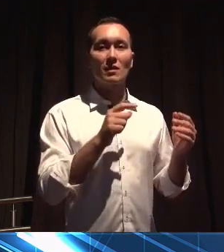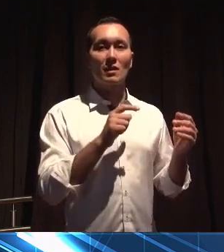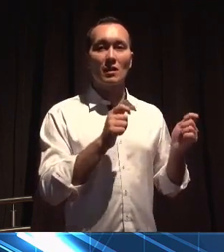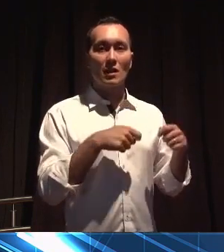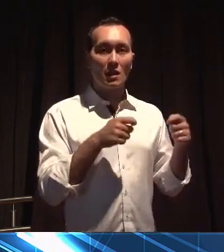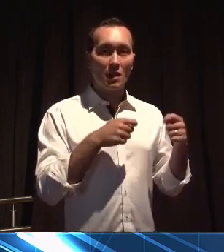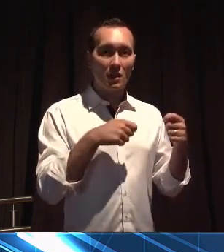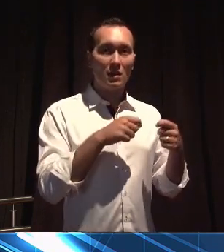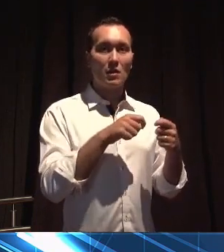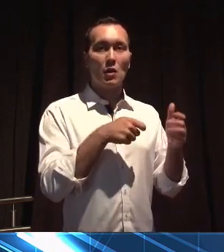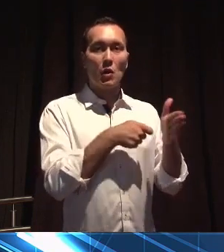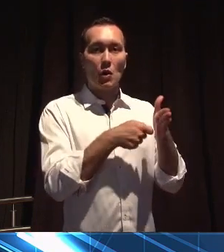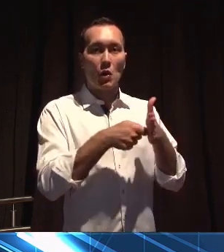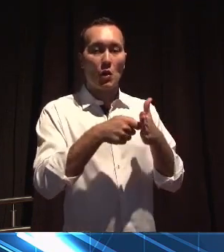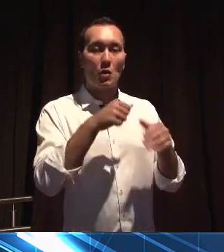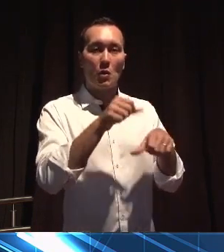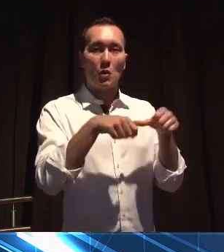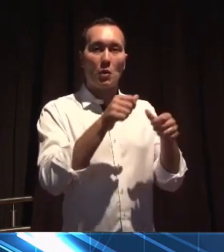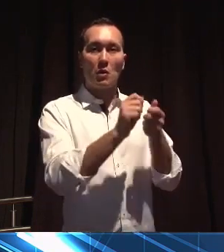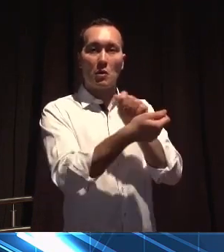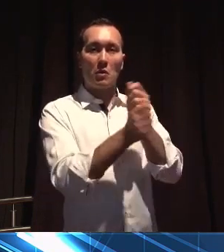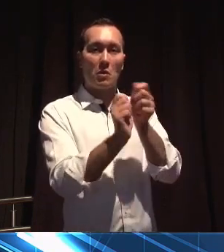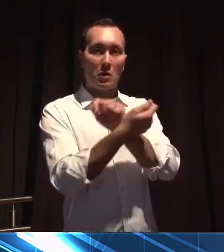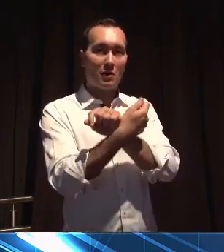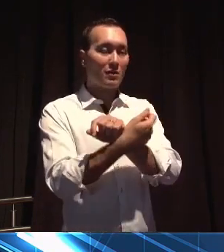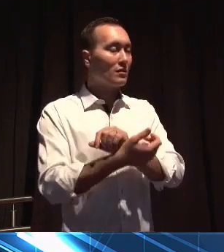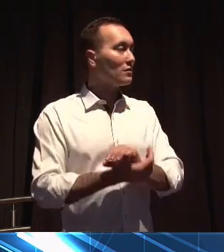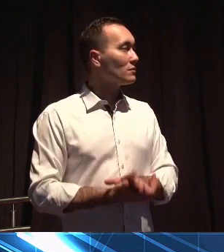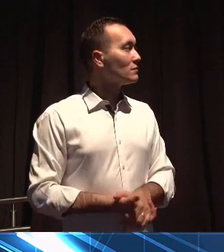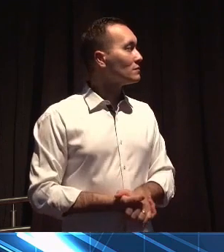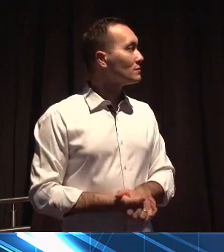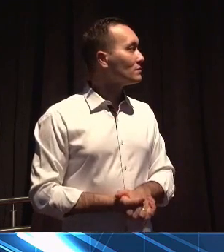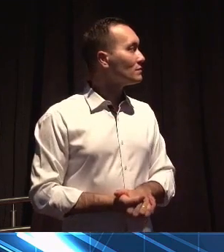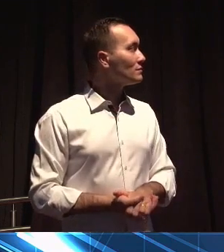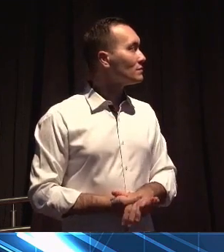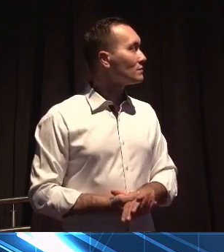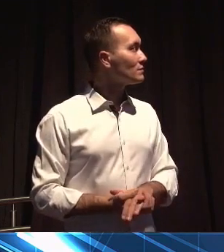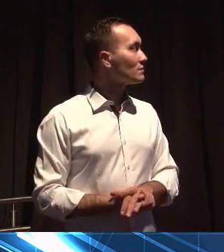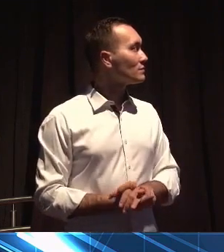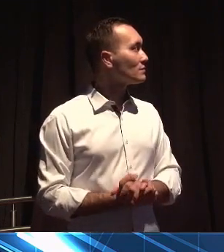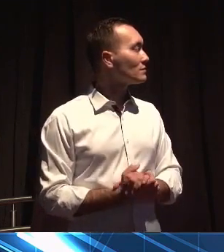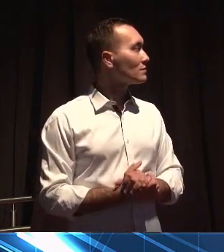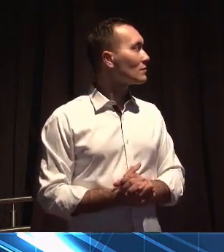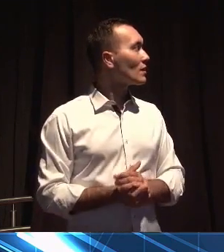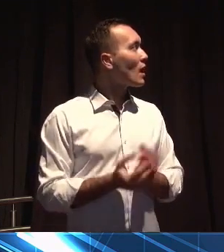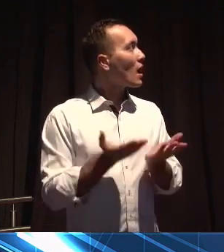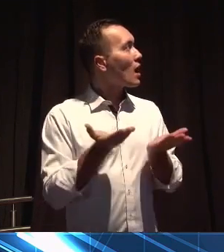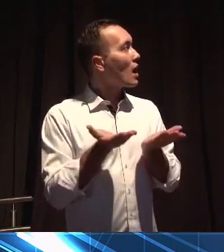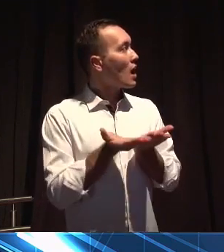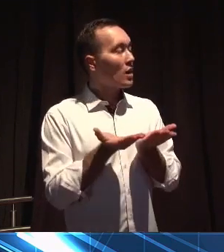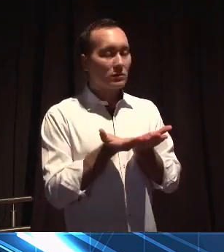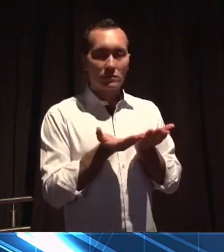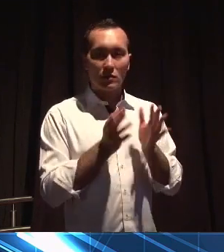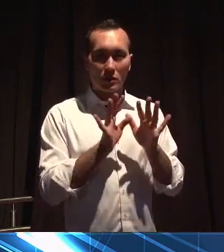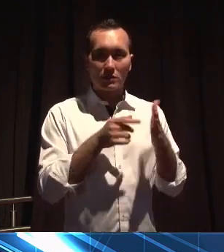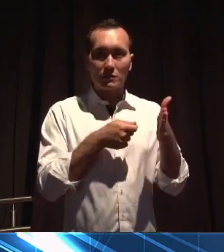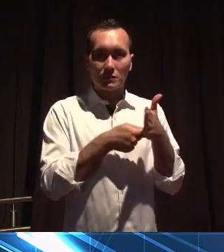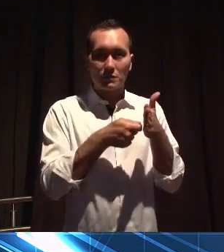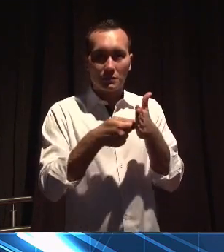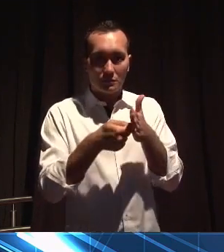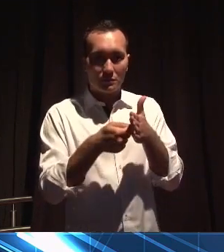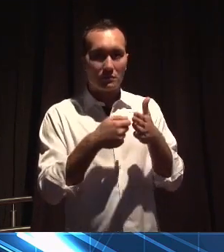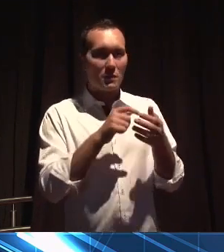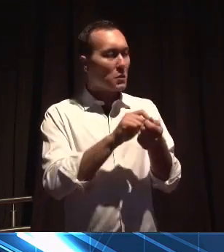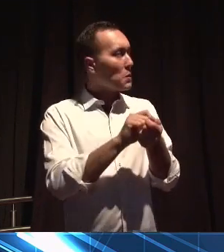USB pro meu código beleza Será que dá para fazer isso então vamos pensar assim ó eu tenho essa